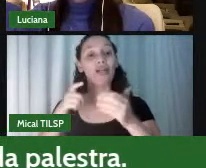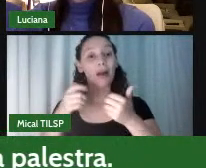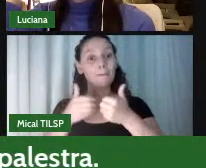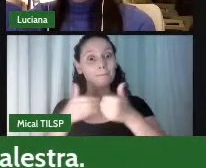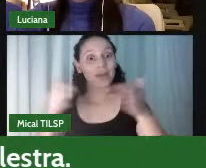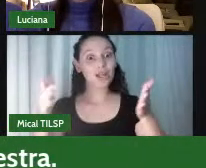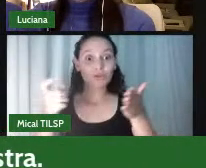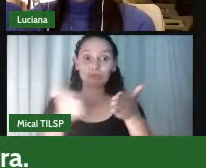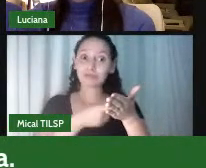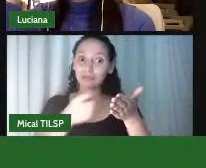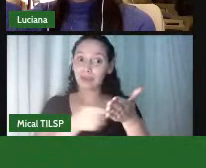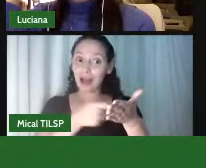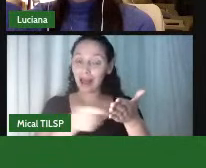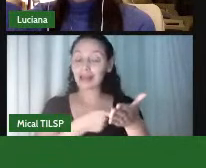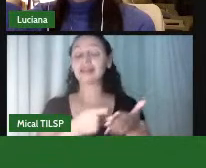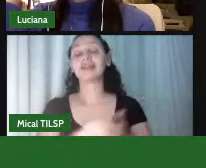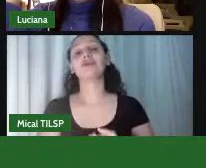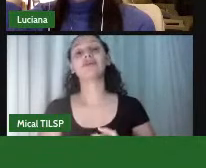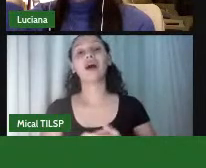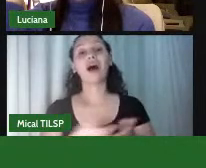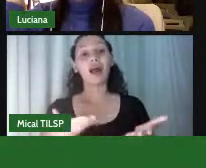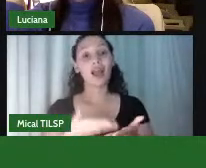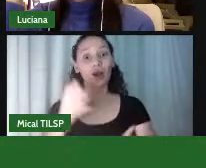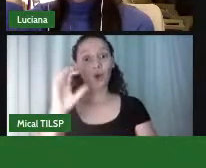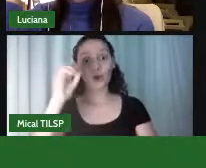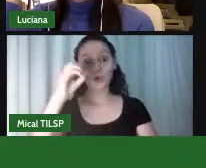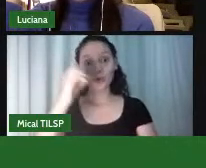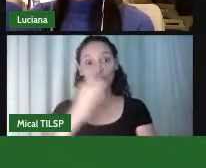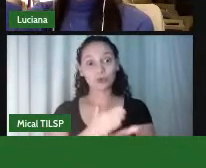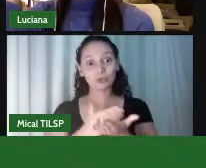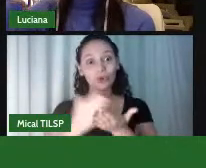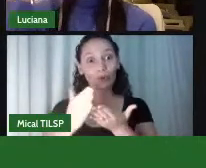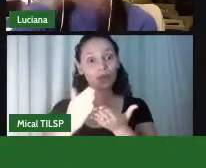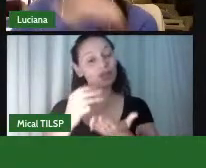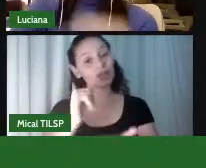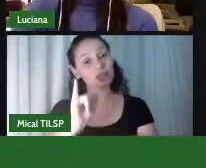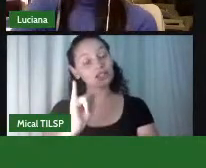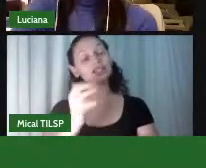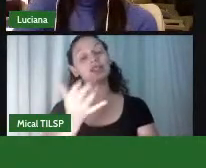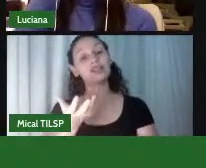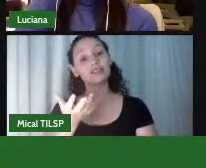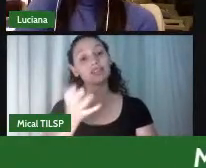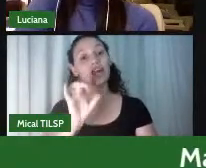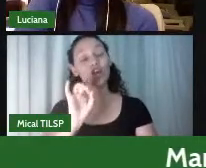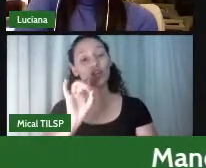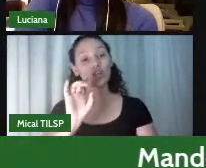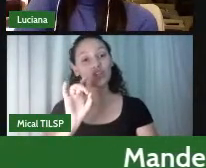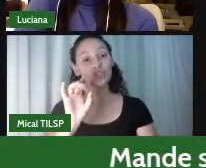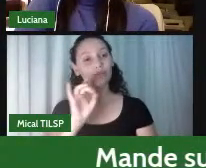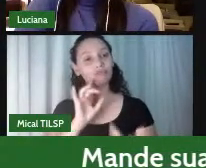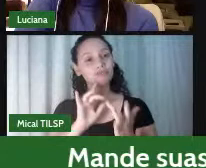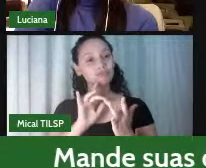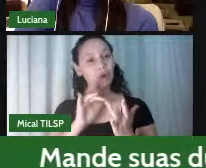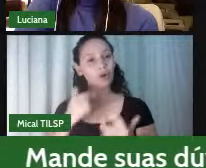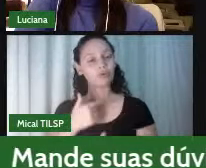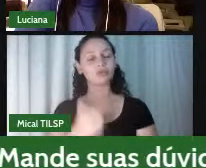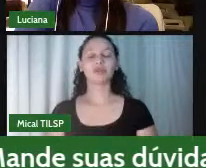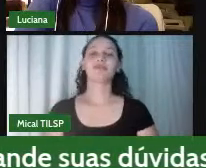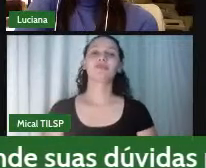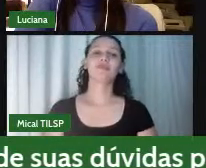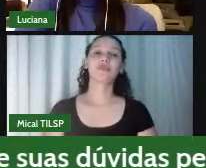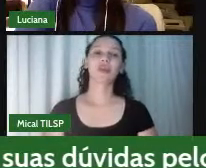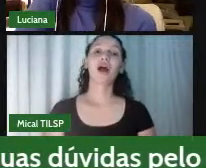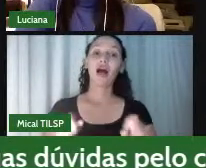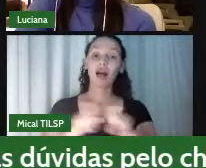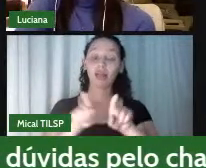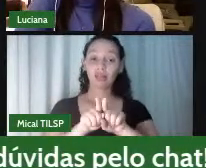inicia agora em outubro essa turma. Tendo interesse, é só entrar em contato comigo, tá? E deixo aqui, aproveito para divulgar